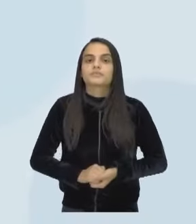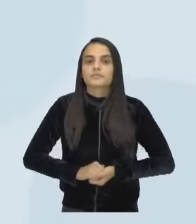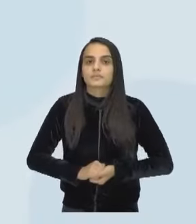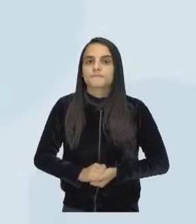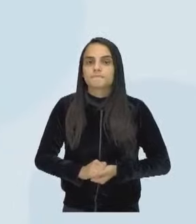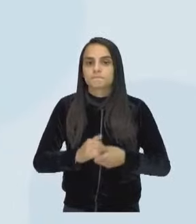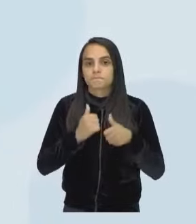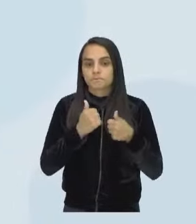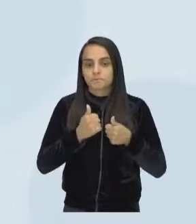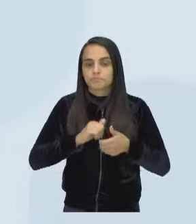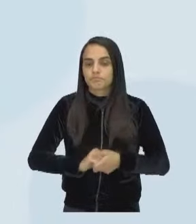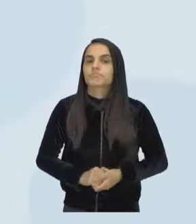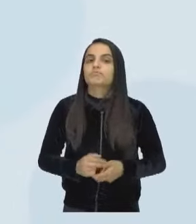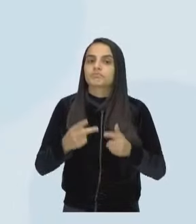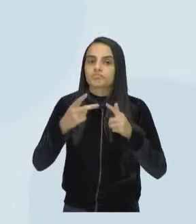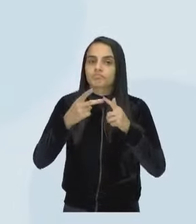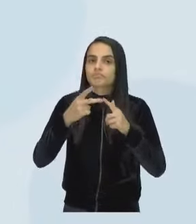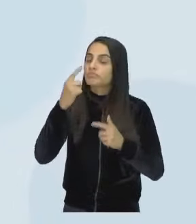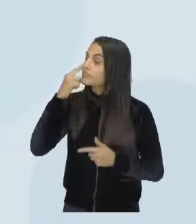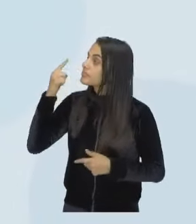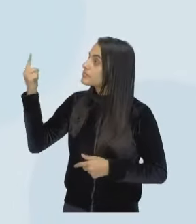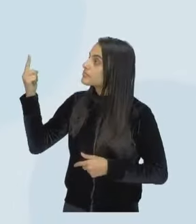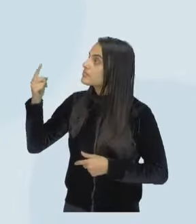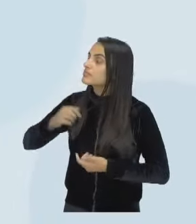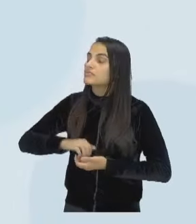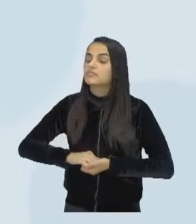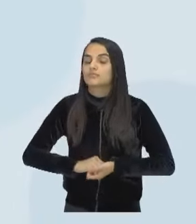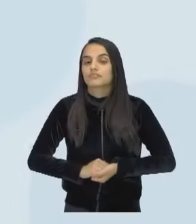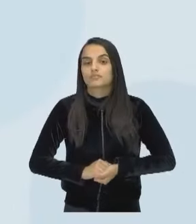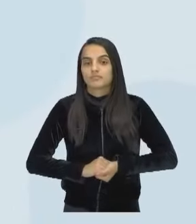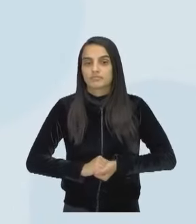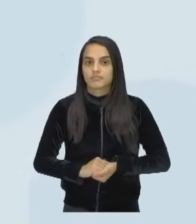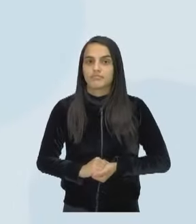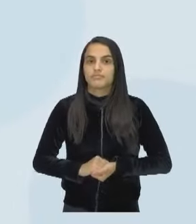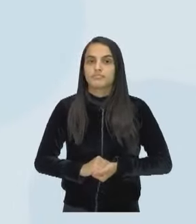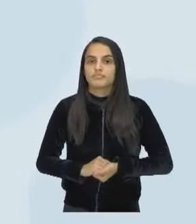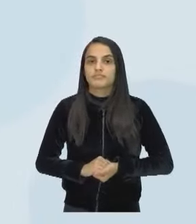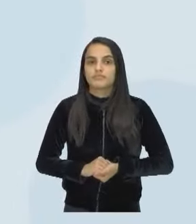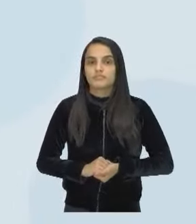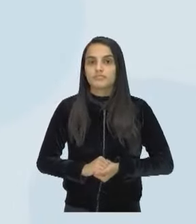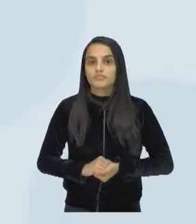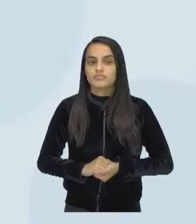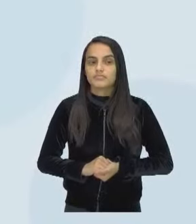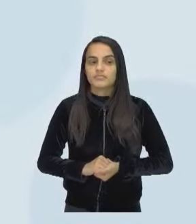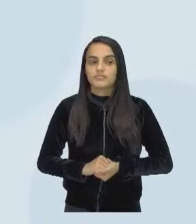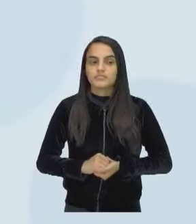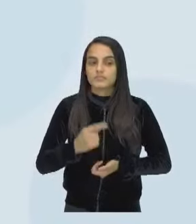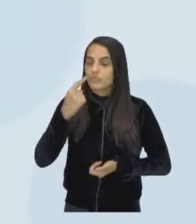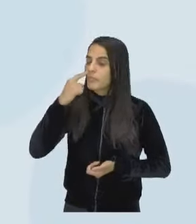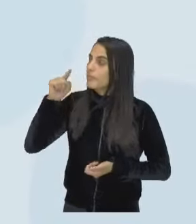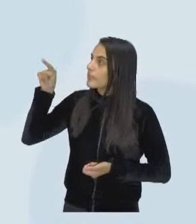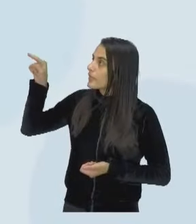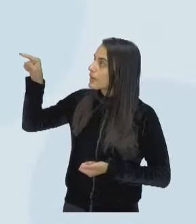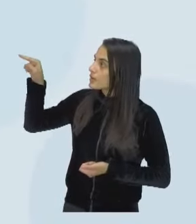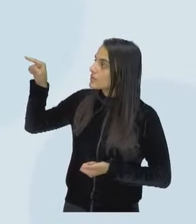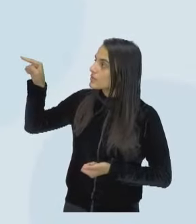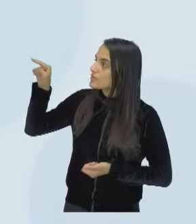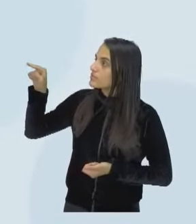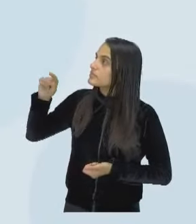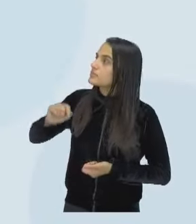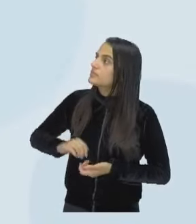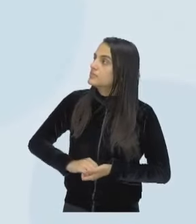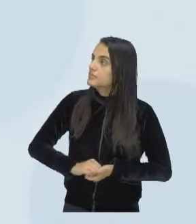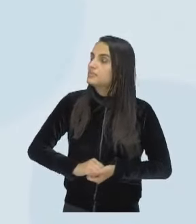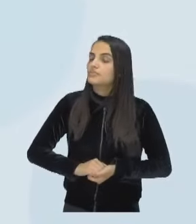bem? Number two, a person trained and skilled in the design, construction and use of engines or